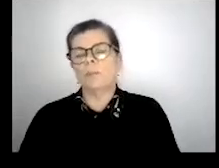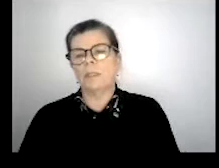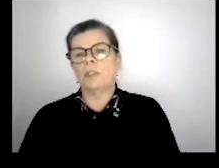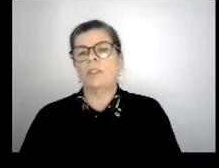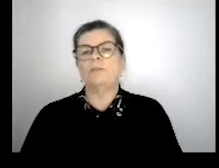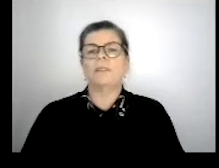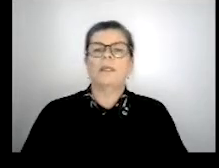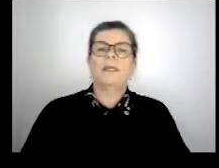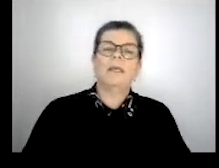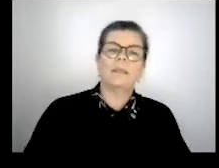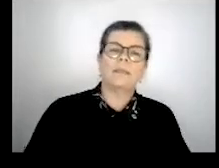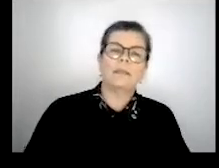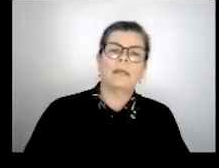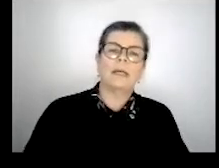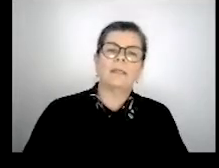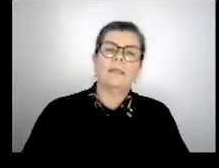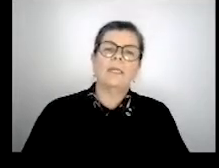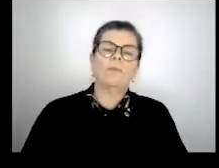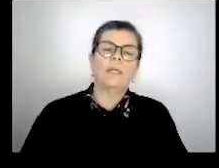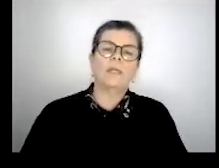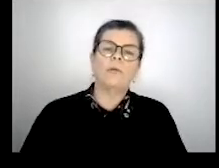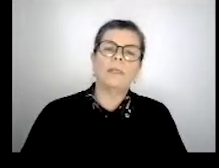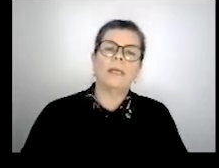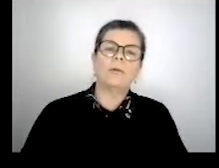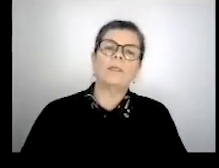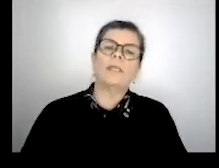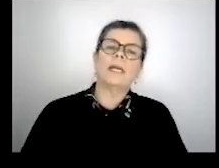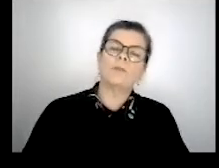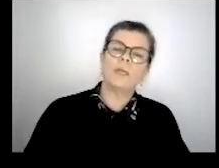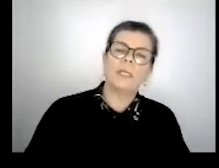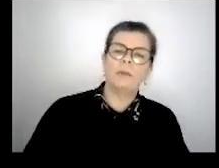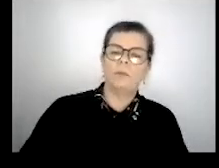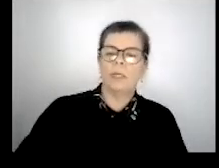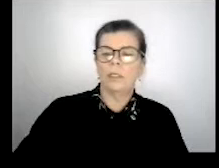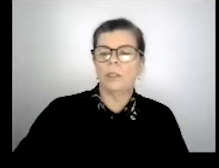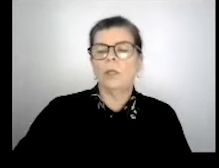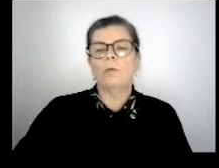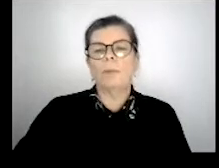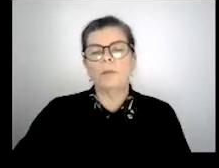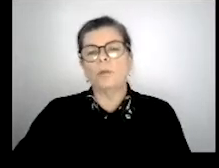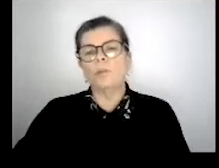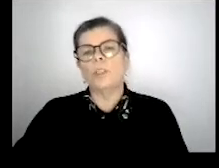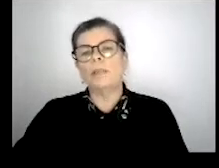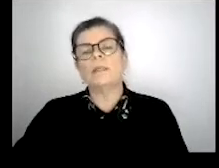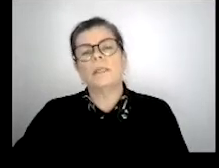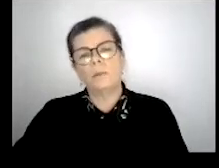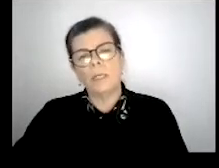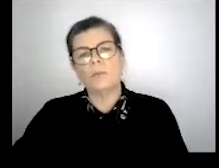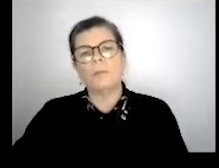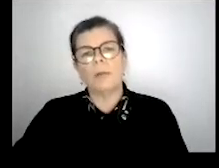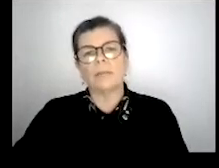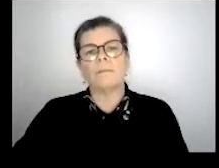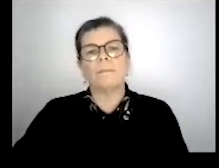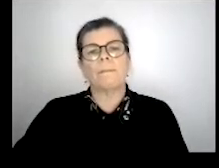multiprofissionais administrativas e assistenciais, que vão ter que comandar e coordenar sua equipe durante o plano de contingência e